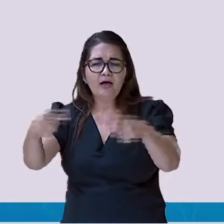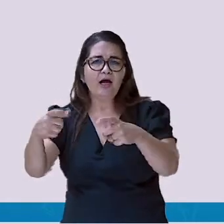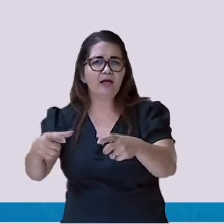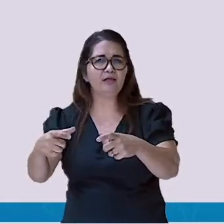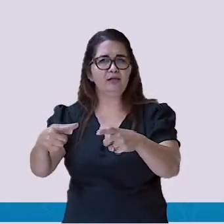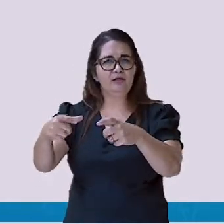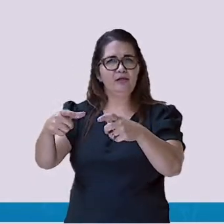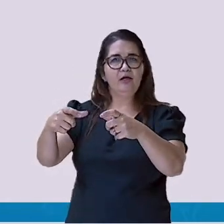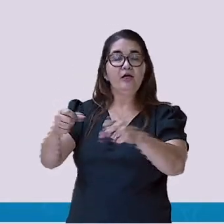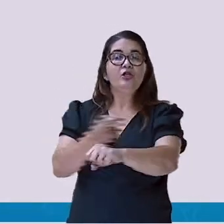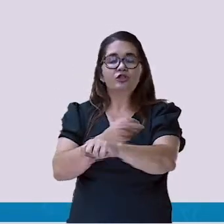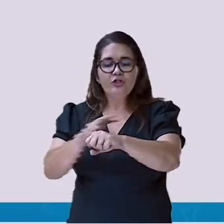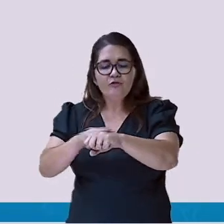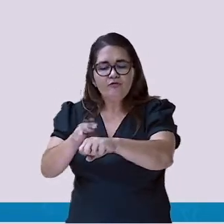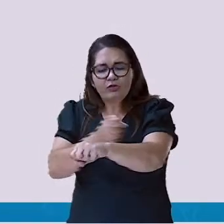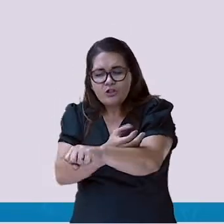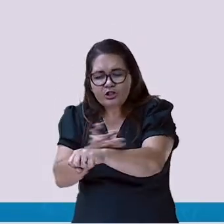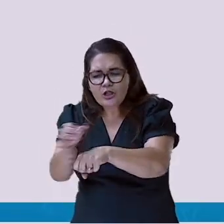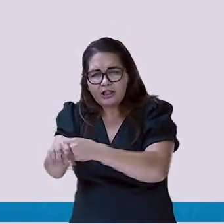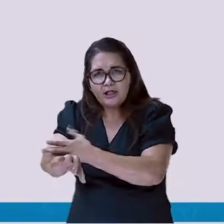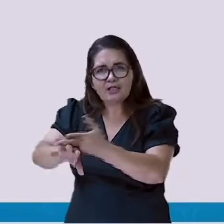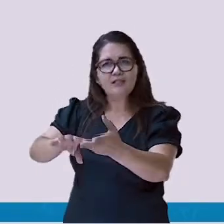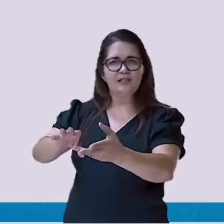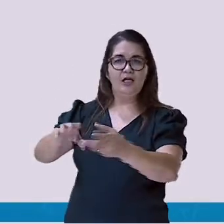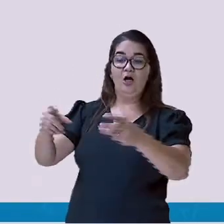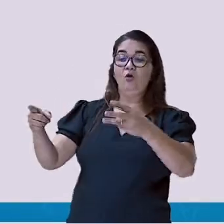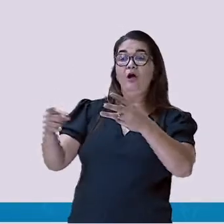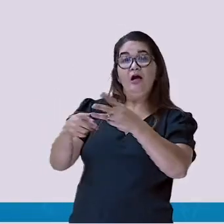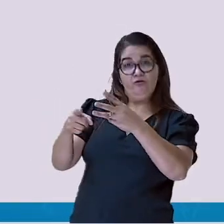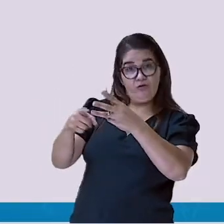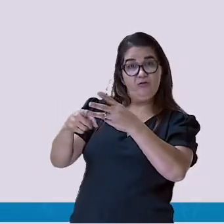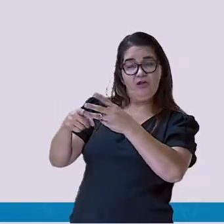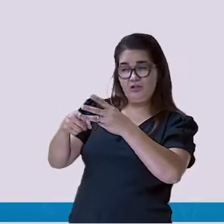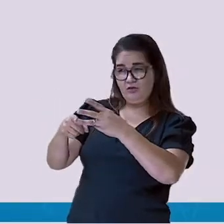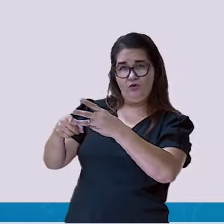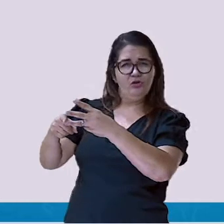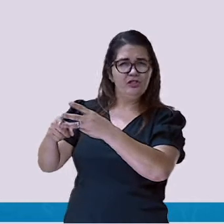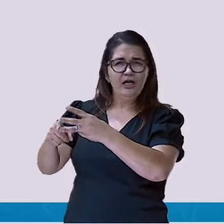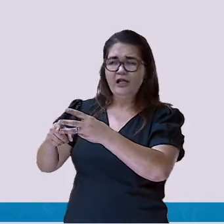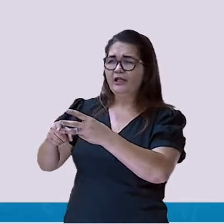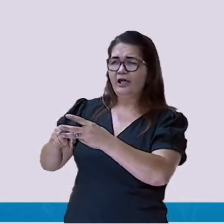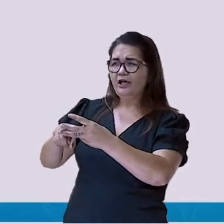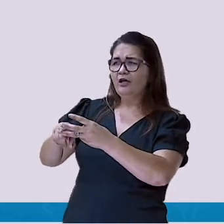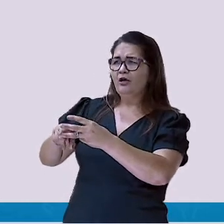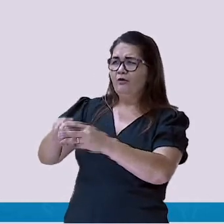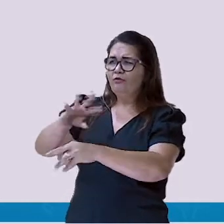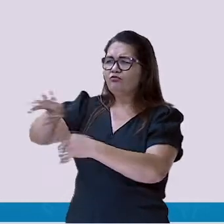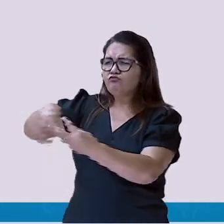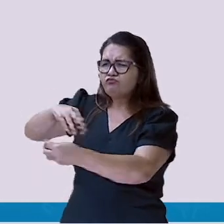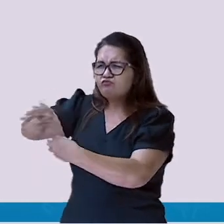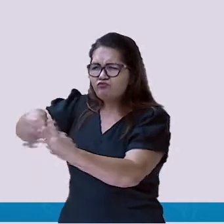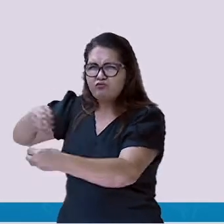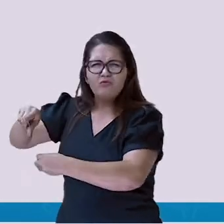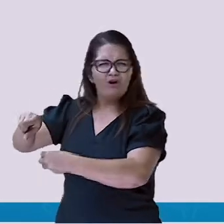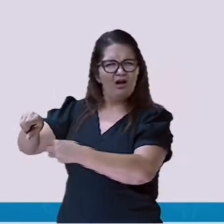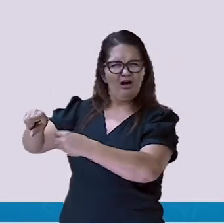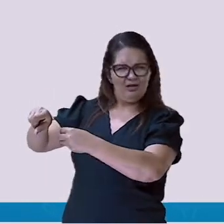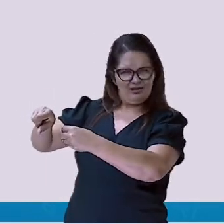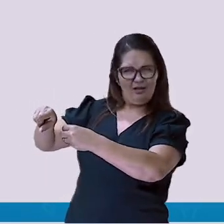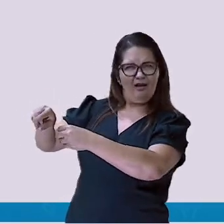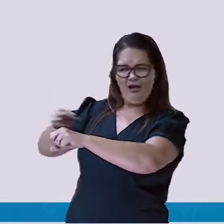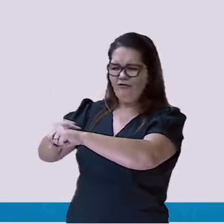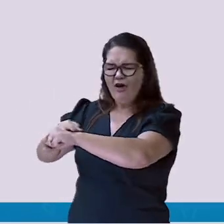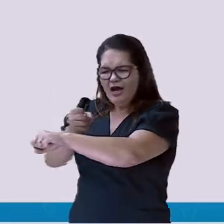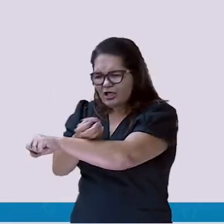gente também, eu vou explicar um pouquinho na frente. As formações complexas, que são formações que não têm uma definição muito